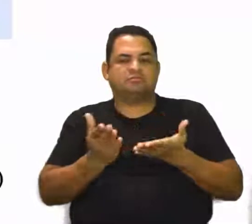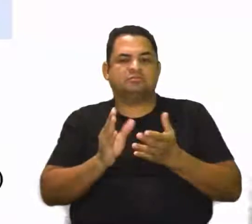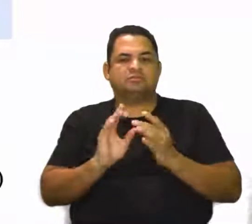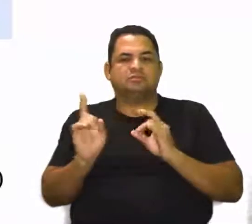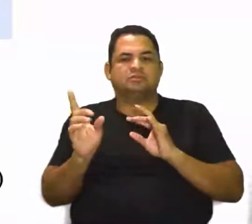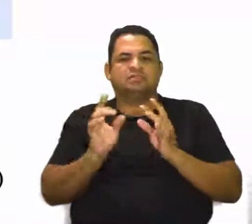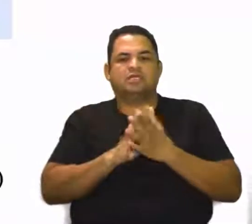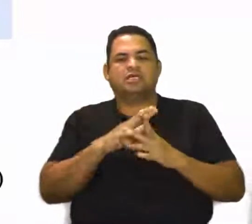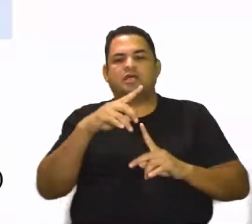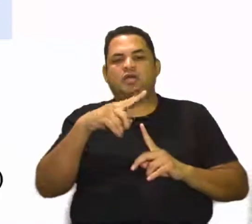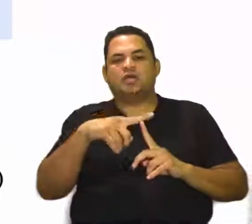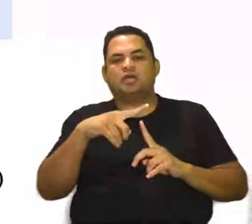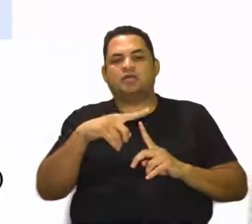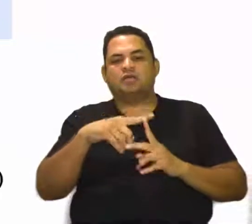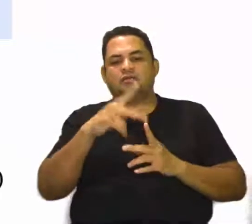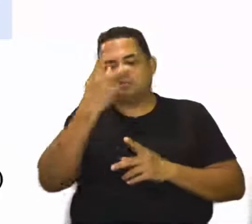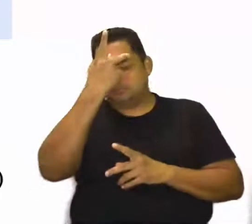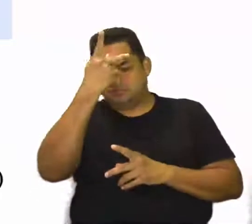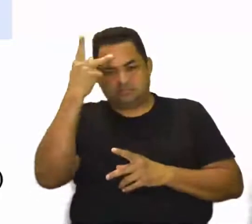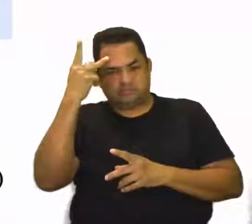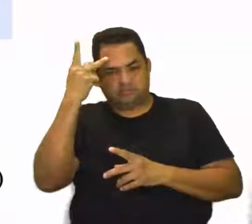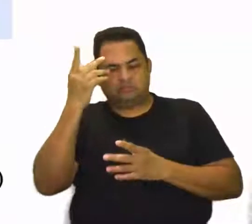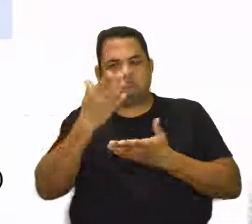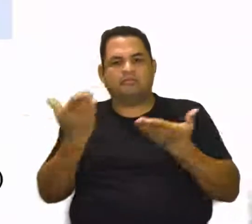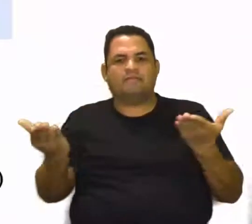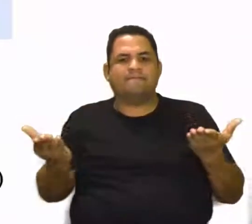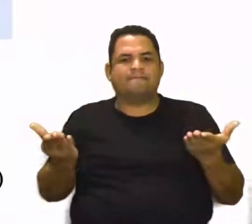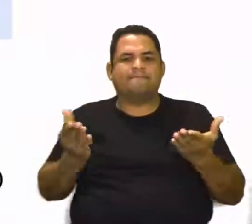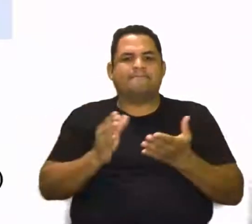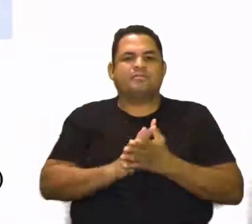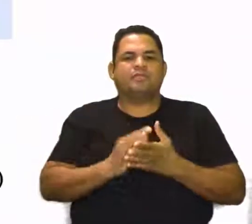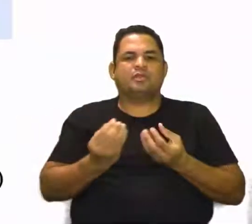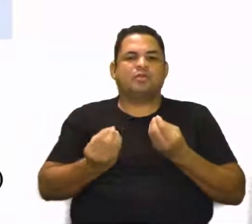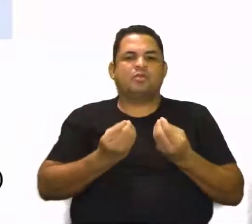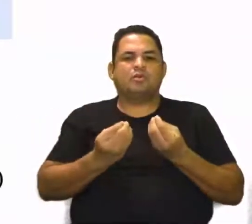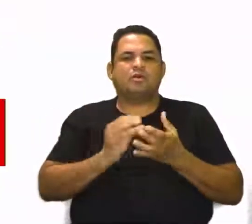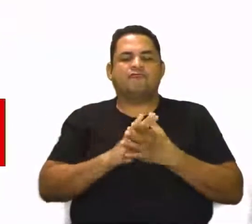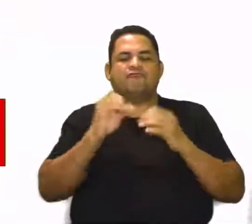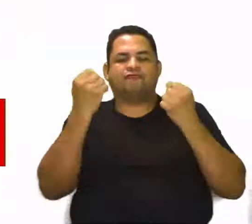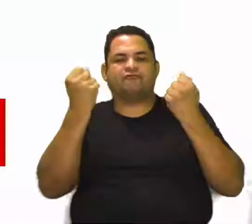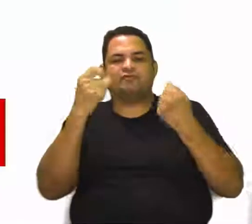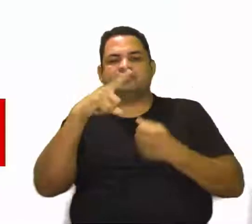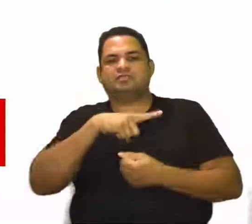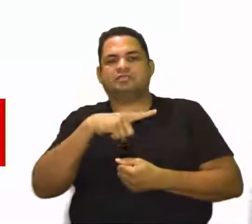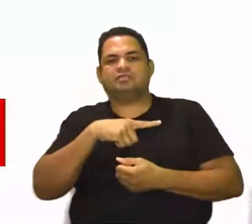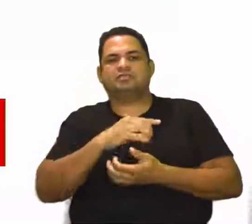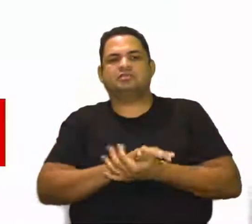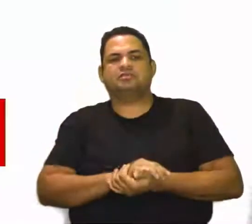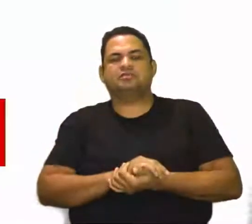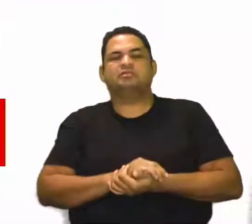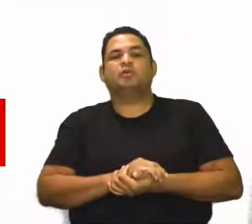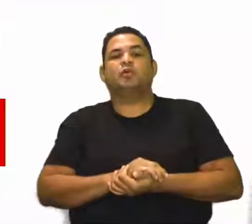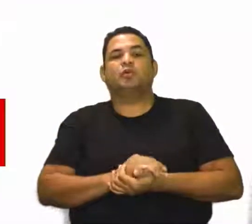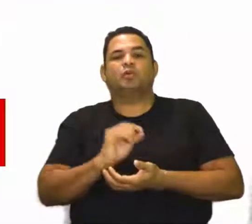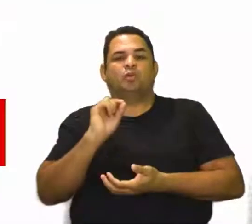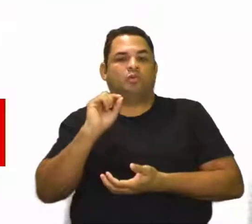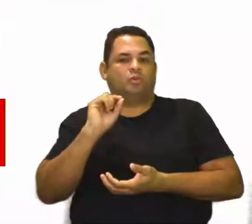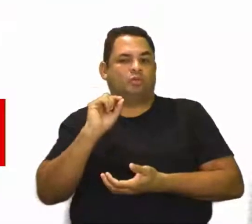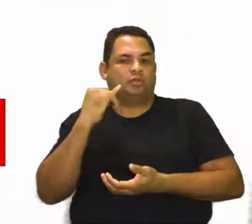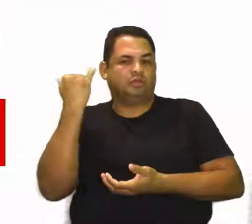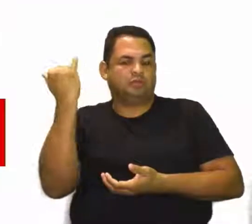com o tipo de pessoa, o tipo de condição física que você tem. Um outro fator que a gente